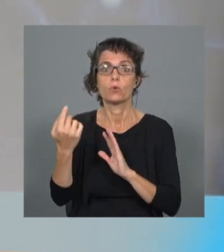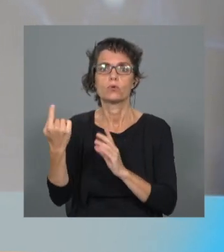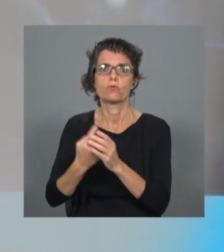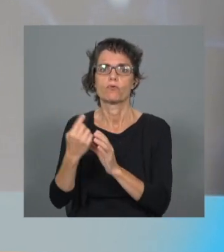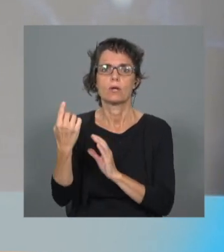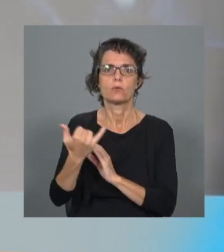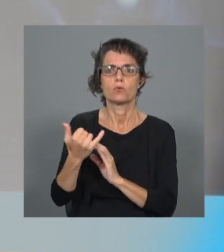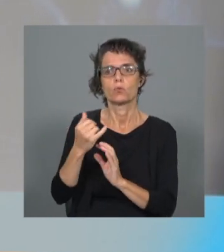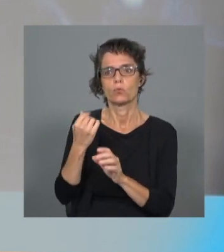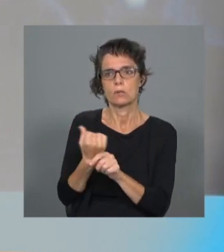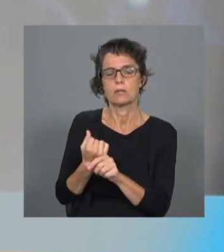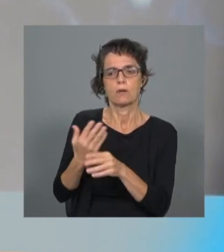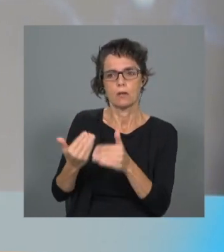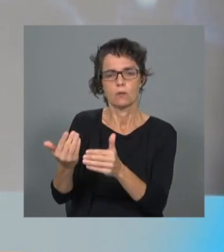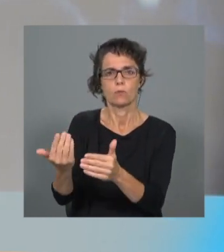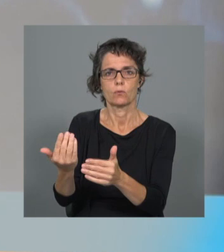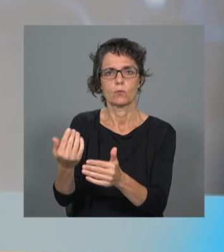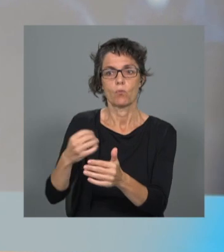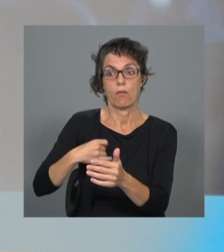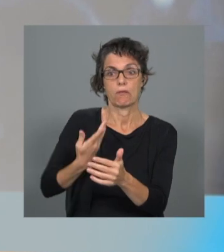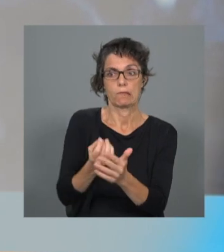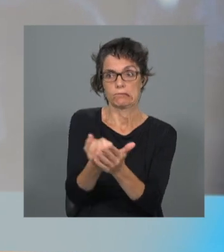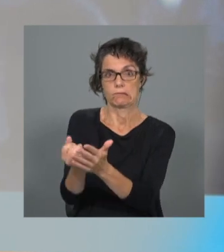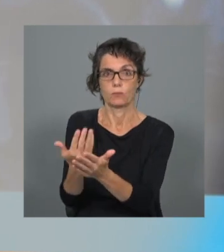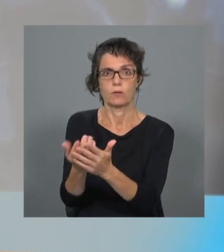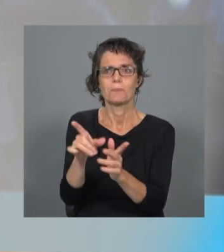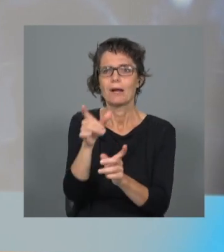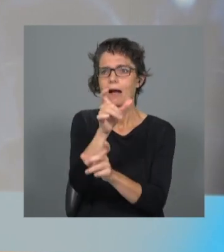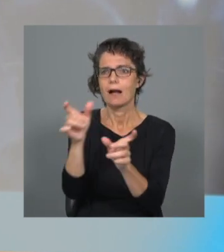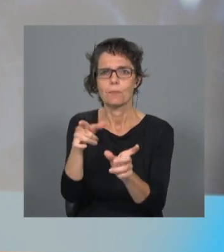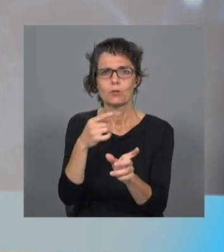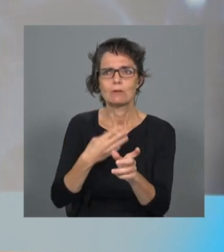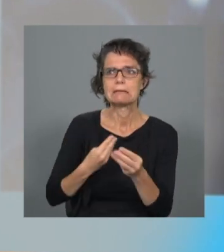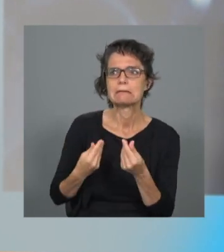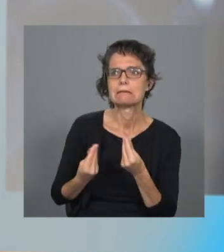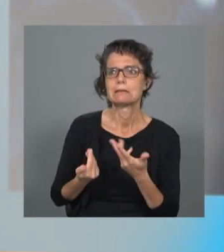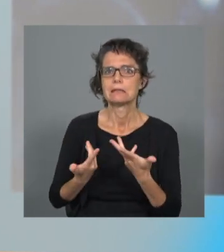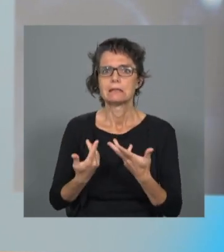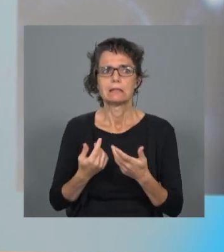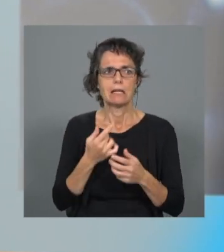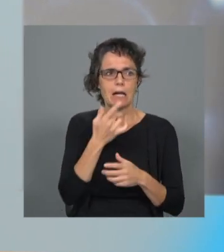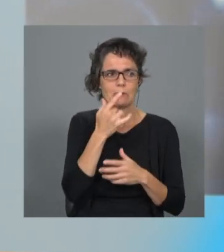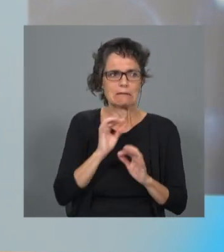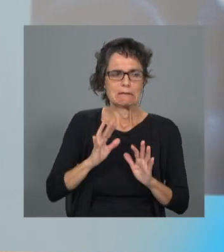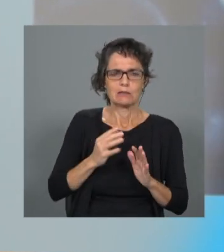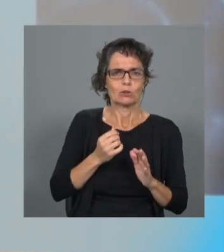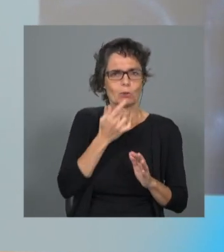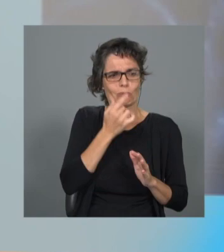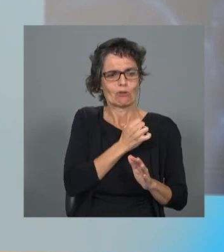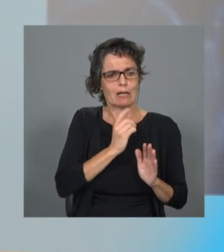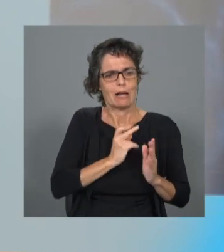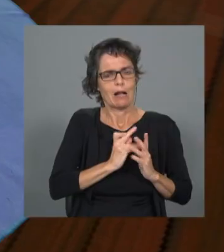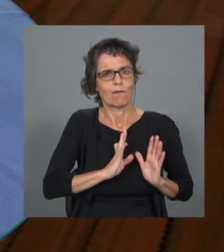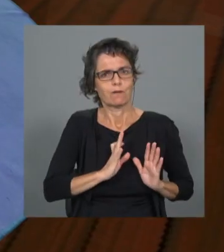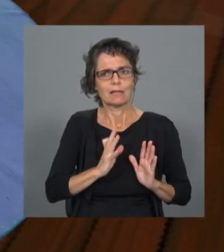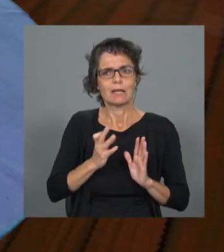esta atividade, mas vamos percebendo que ainda há pessoas com algum receio de saírem para ajudar, de estarem presentes nos